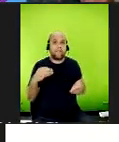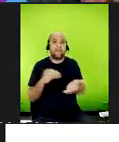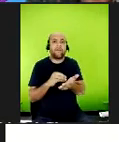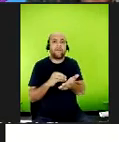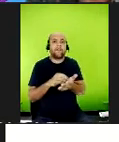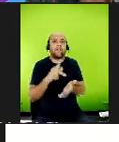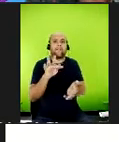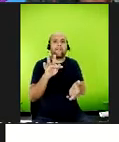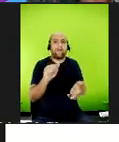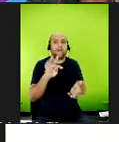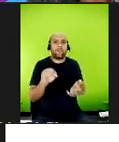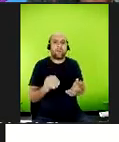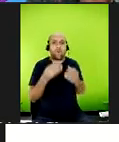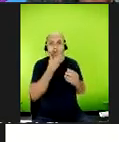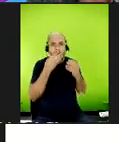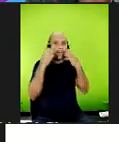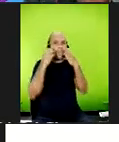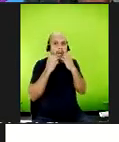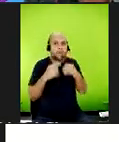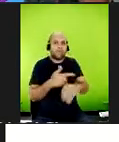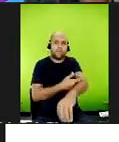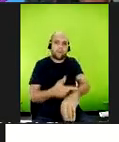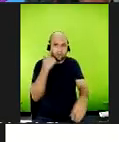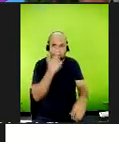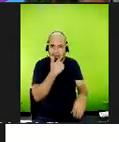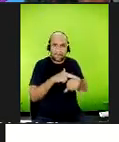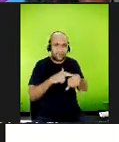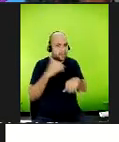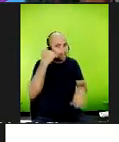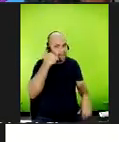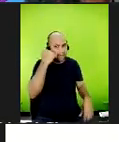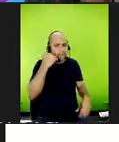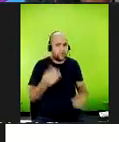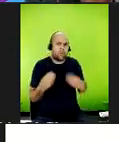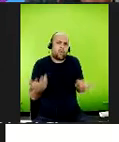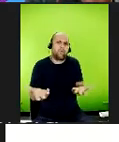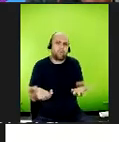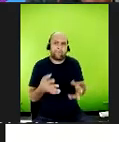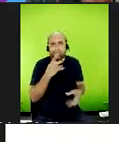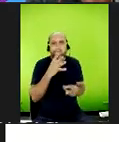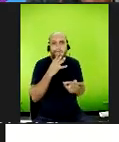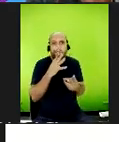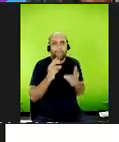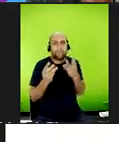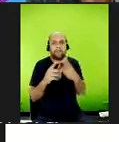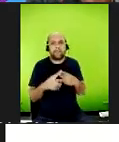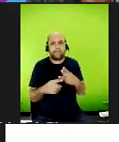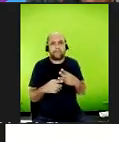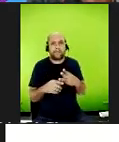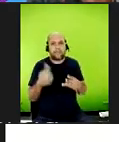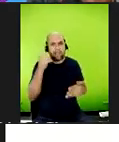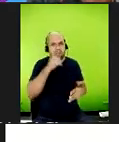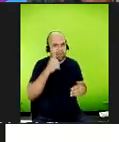Ouro Verde é safado Porque você tirou isso da tua vivência né você conheceu três né ah não mulher que é mulher sarada